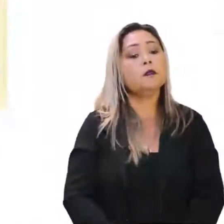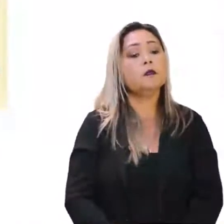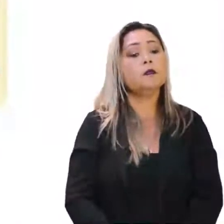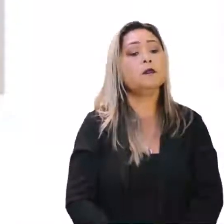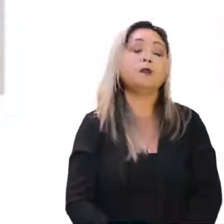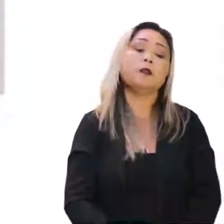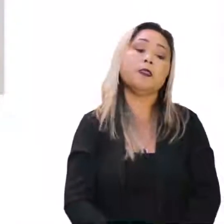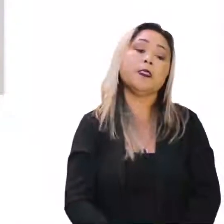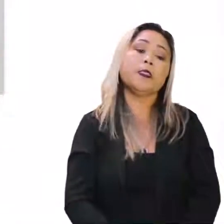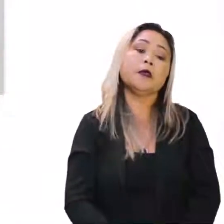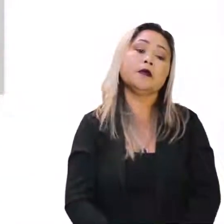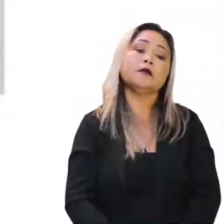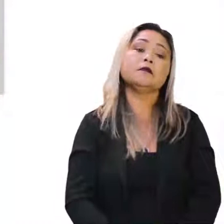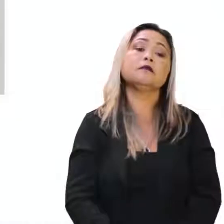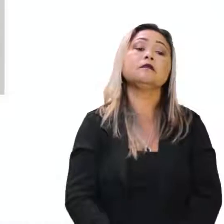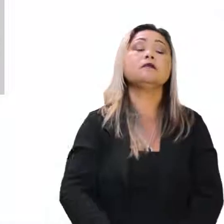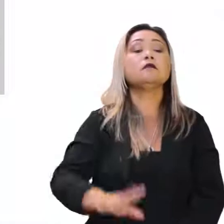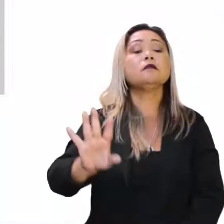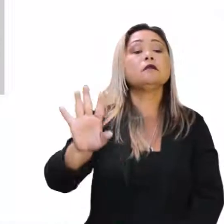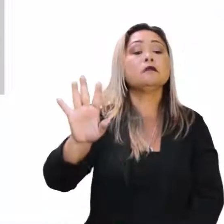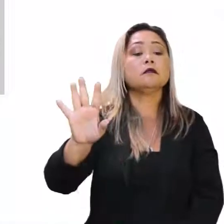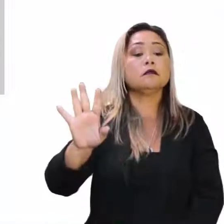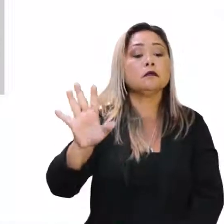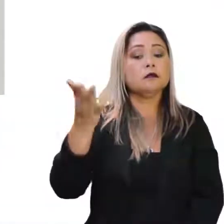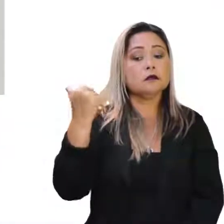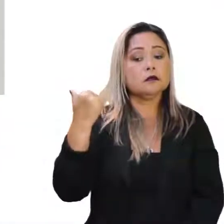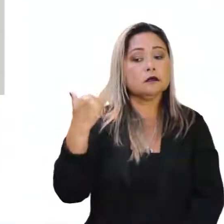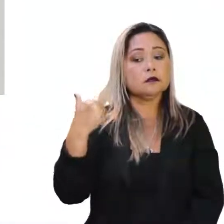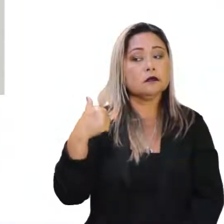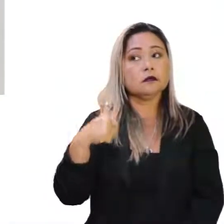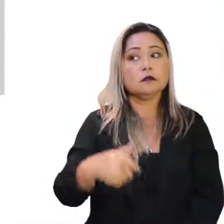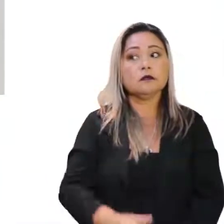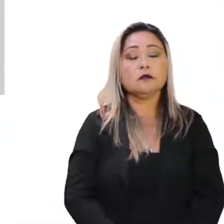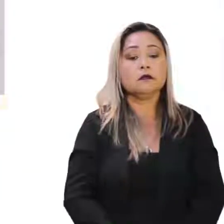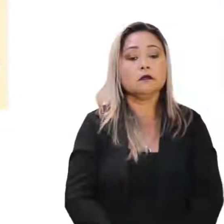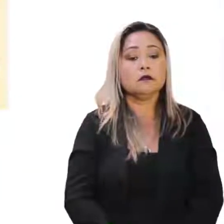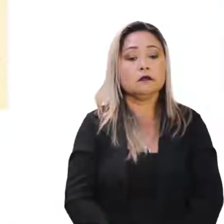texto? A burguesia, então, volta um pouco aí, por favor.